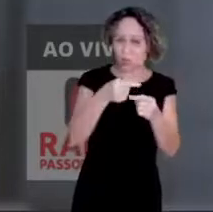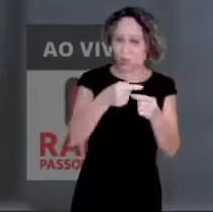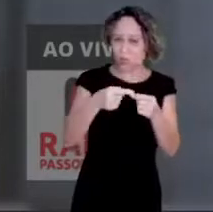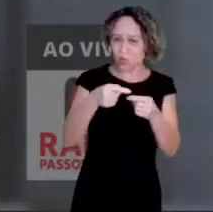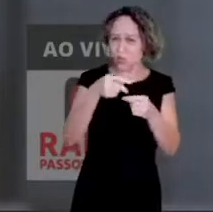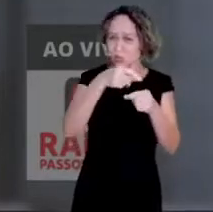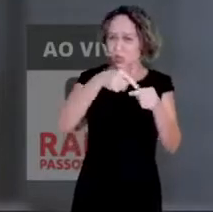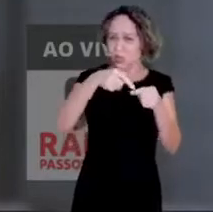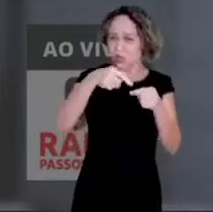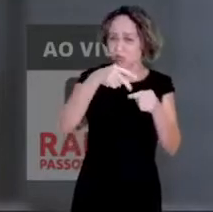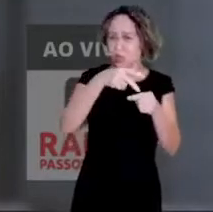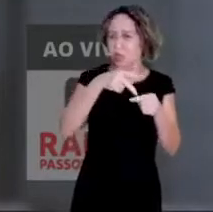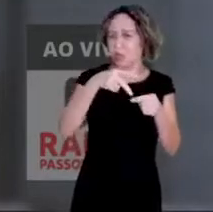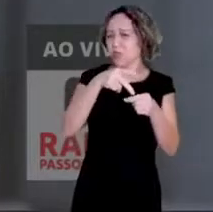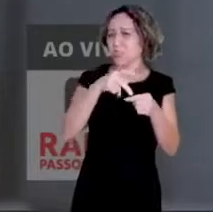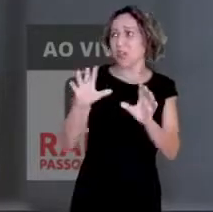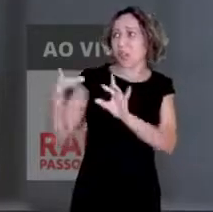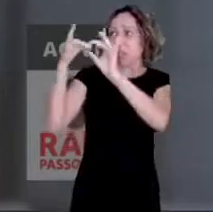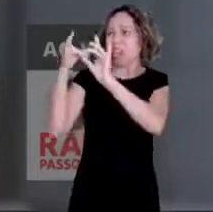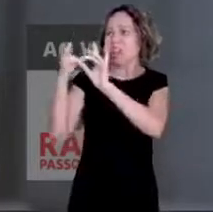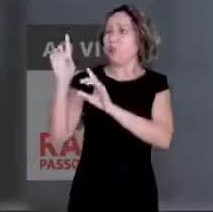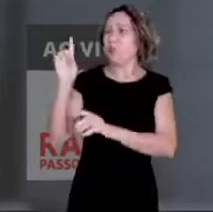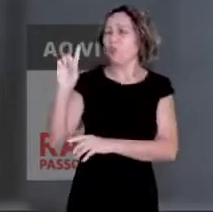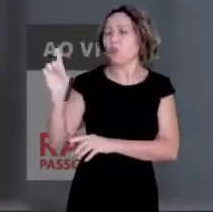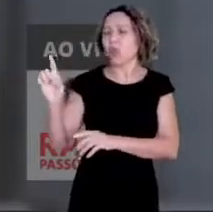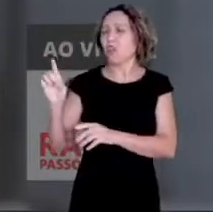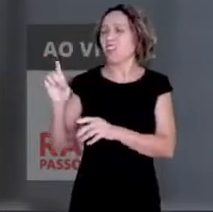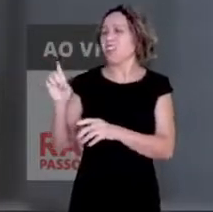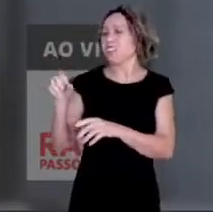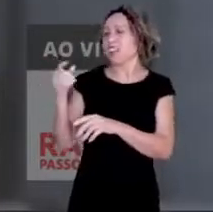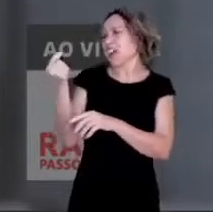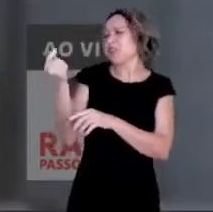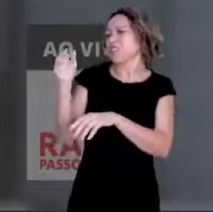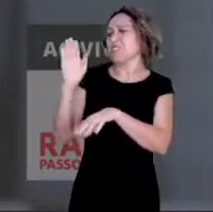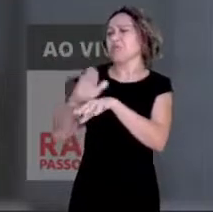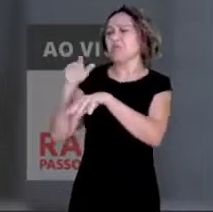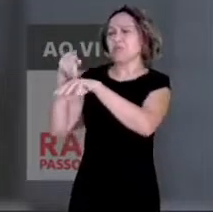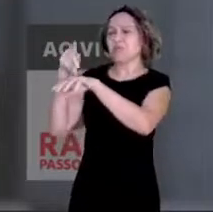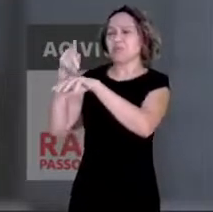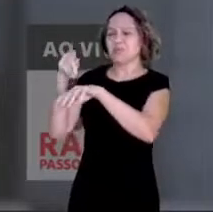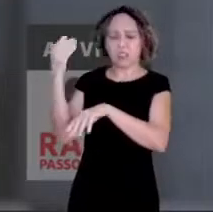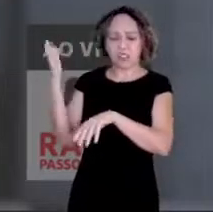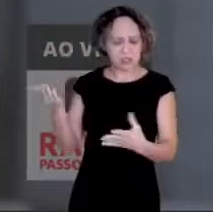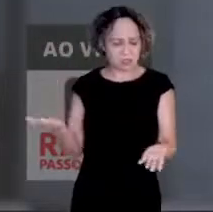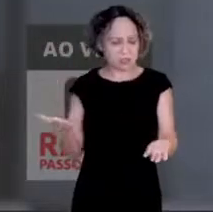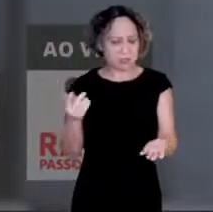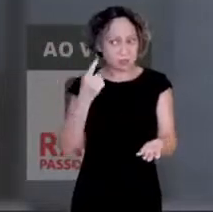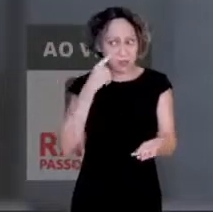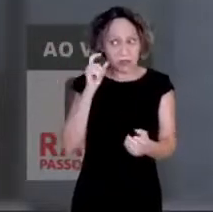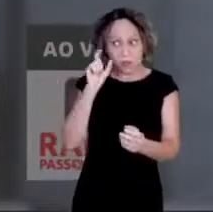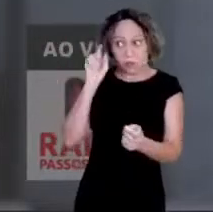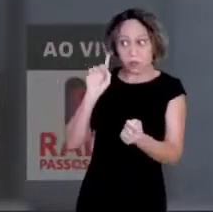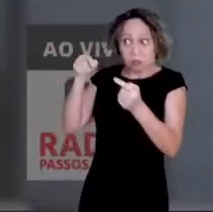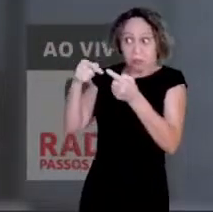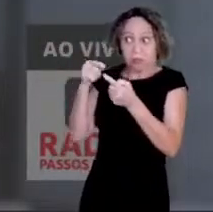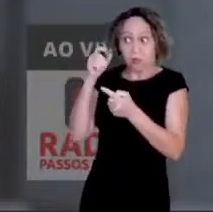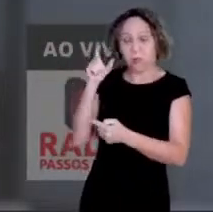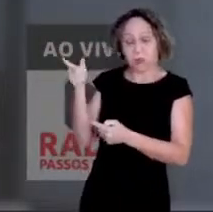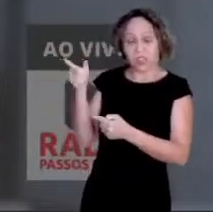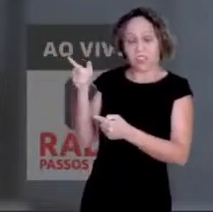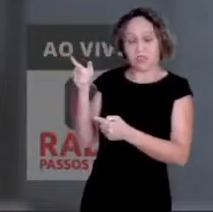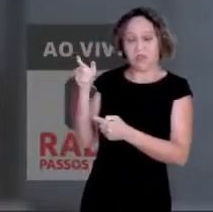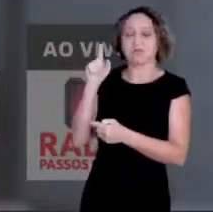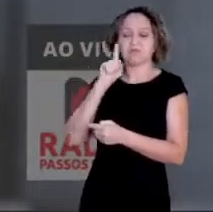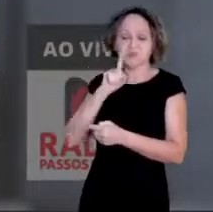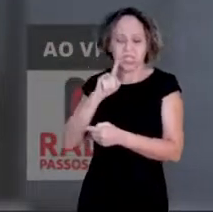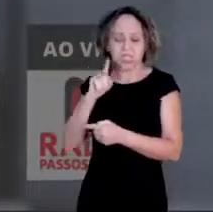para colocar valor agregado e construir um fundo. Na verdade, era um fundo que ia ser